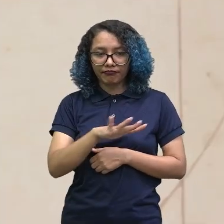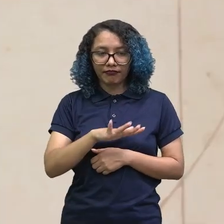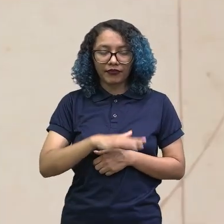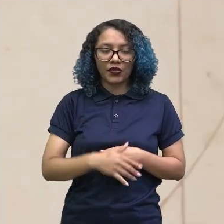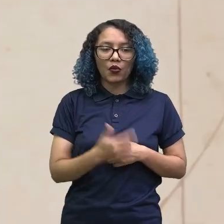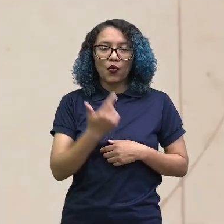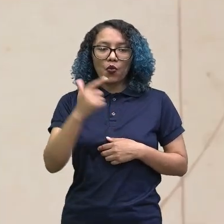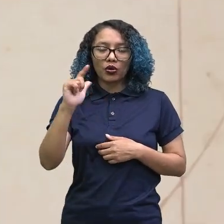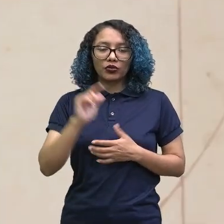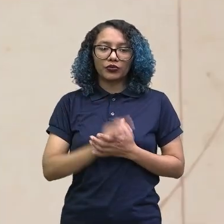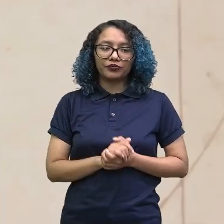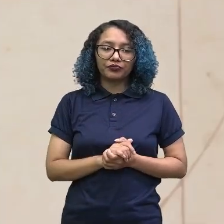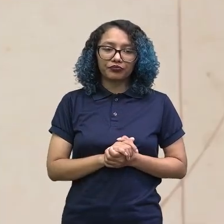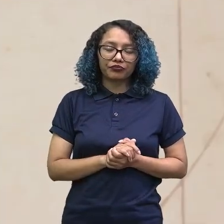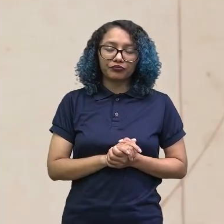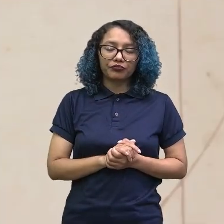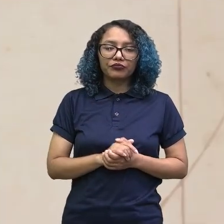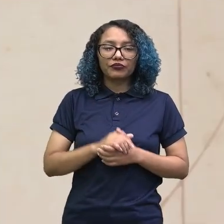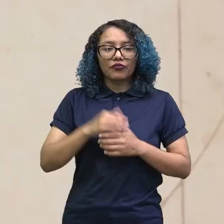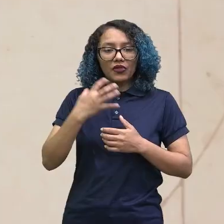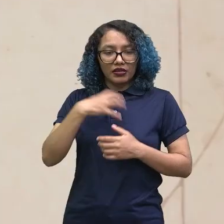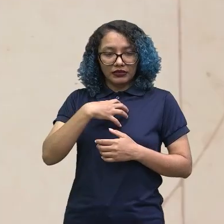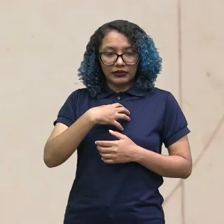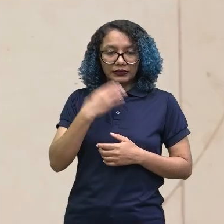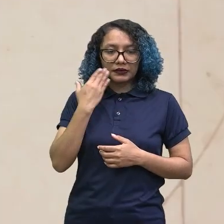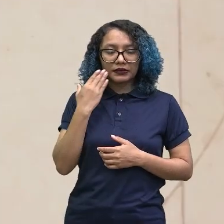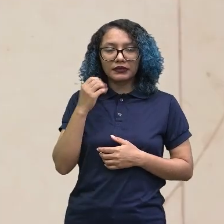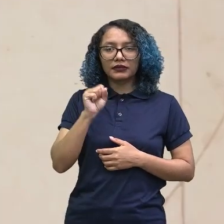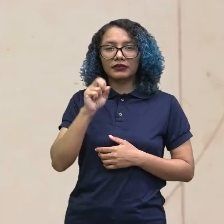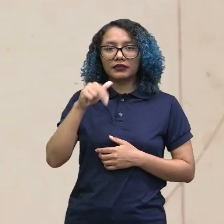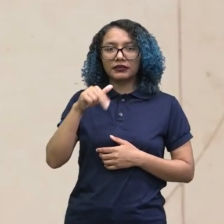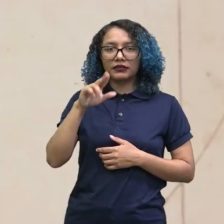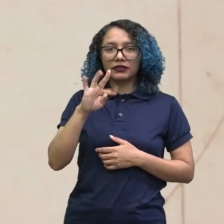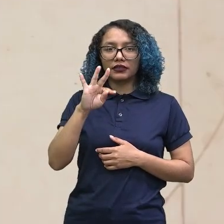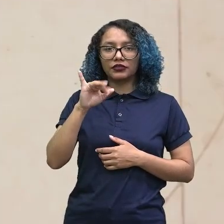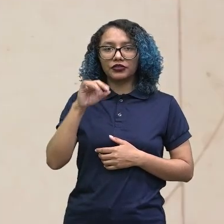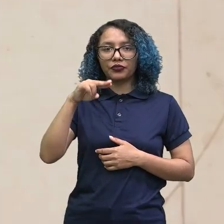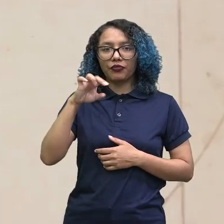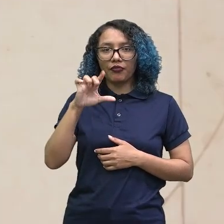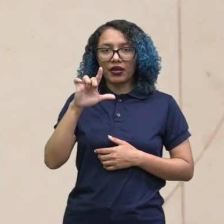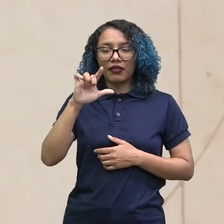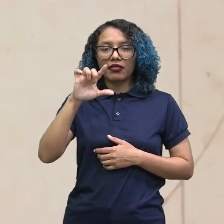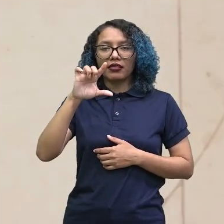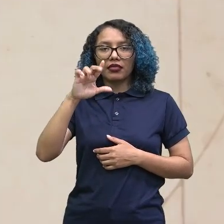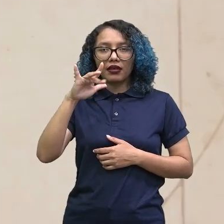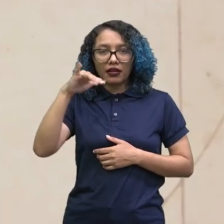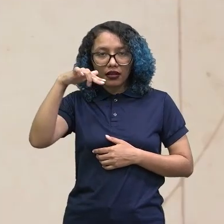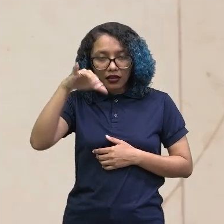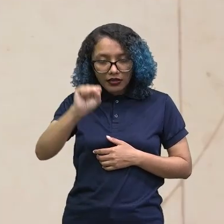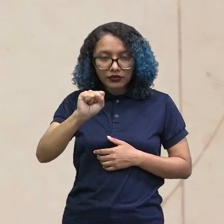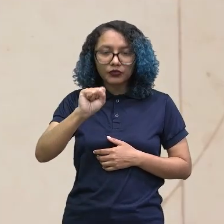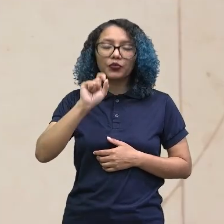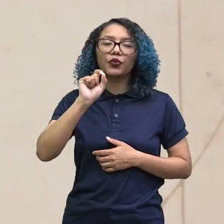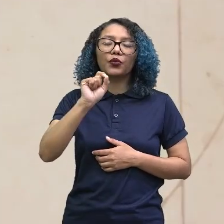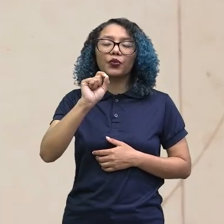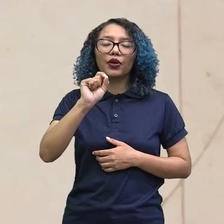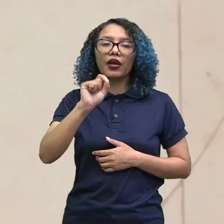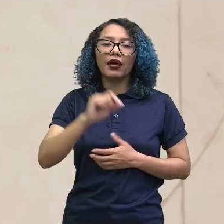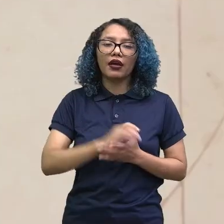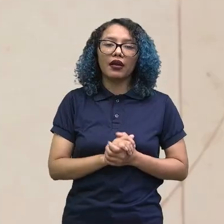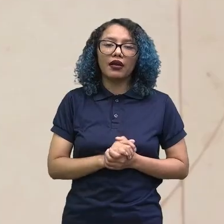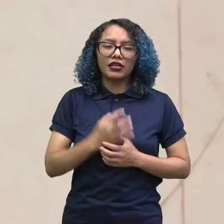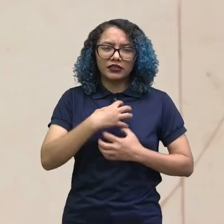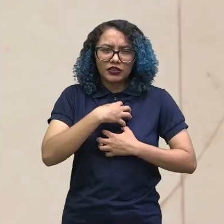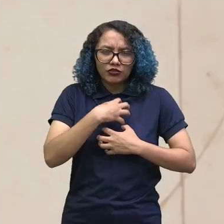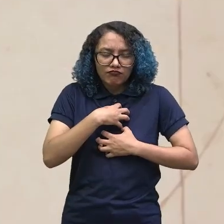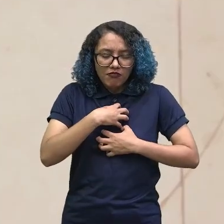Já a questão do sentimentalismo, ele vai trazer a ideia de que nosso sentimento, nossas